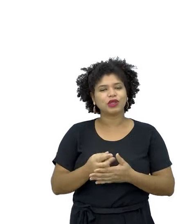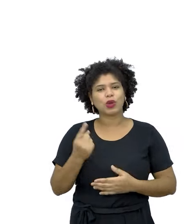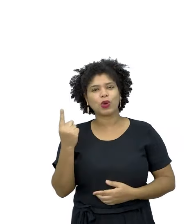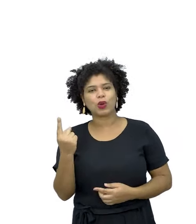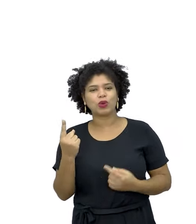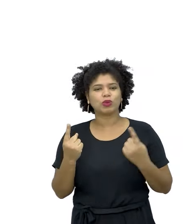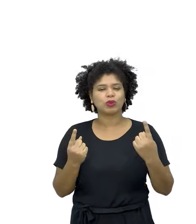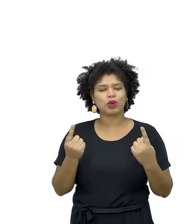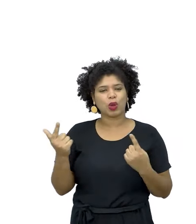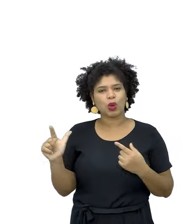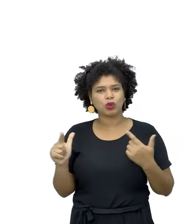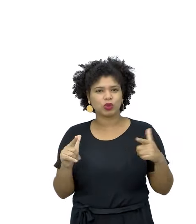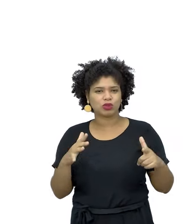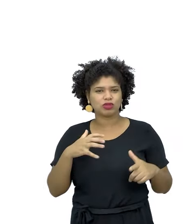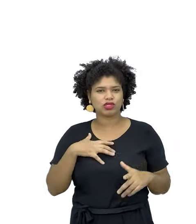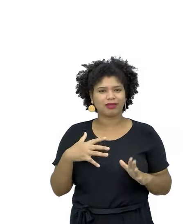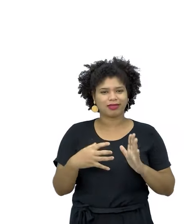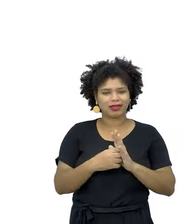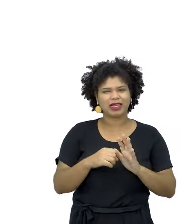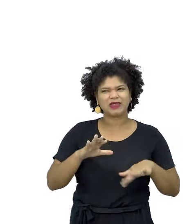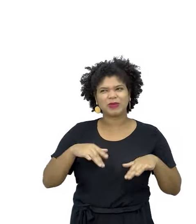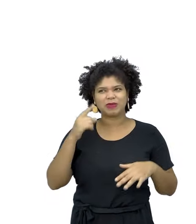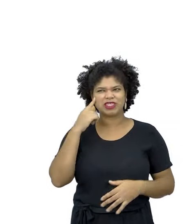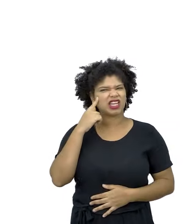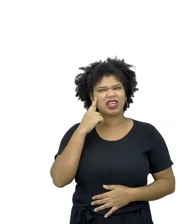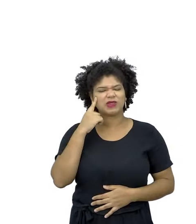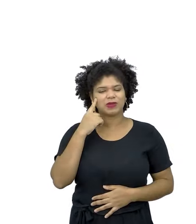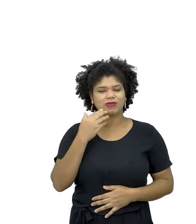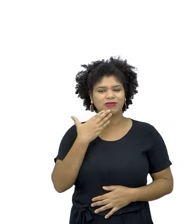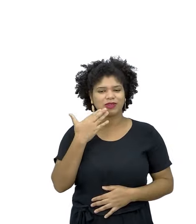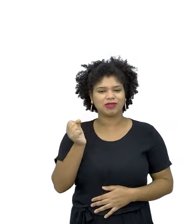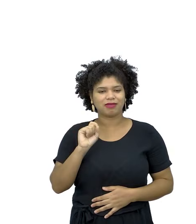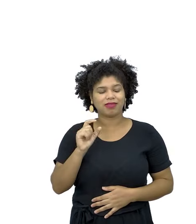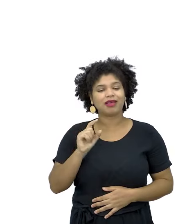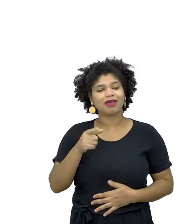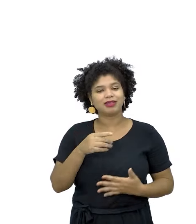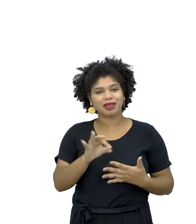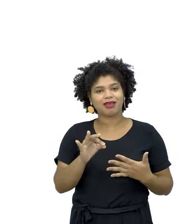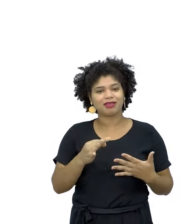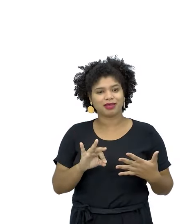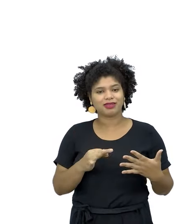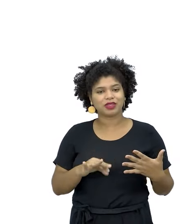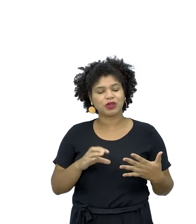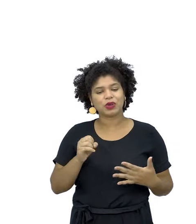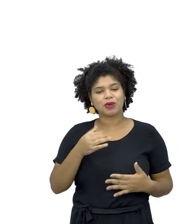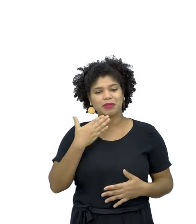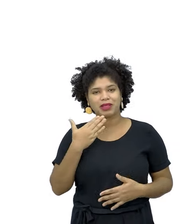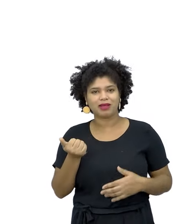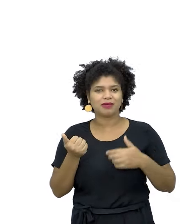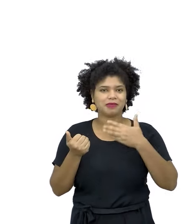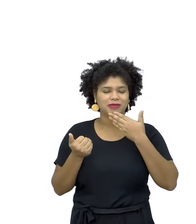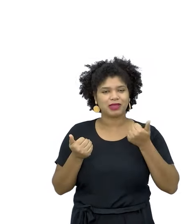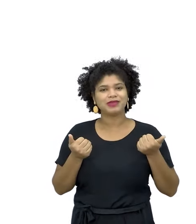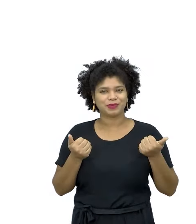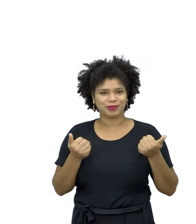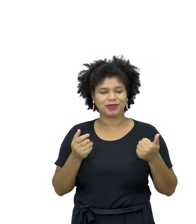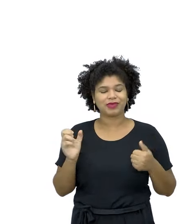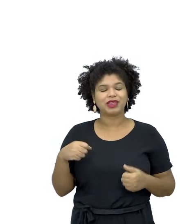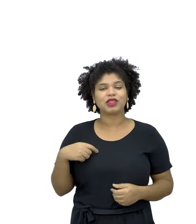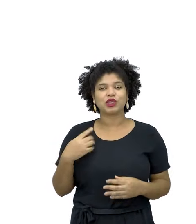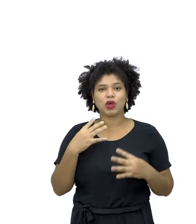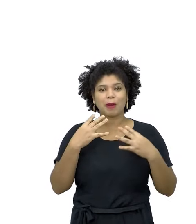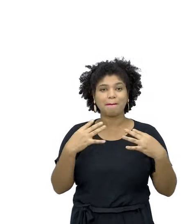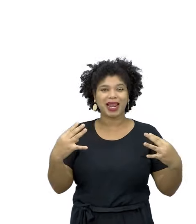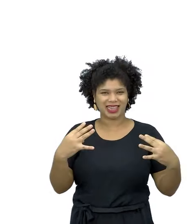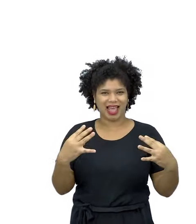de registro, vai mostrar e falar, olha, essa solução não está correta, essa está correta, dessa forma ficou melhor, dessa não. Então, nessa plenária, a gente vai